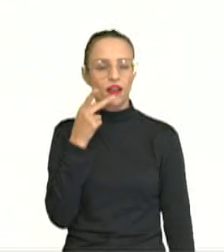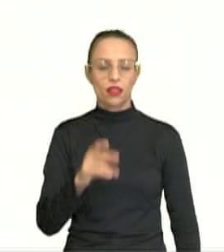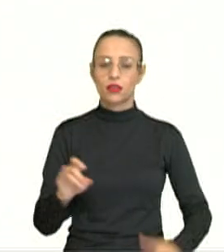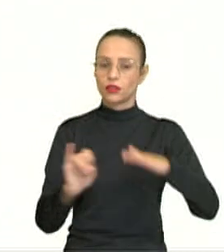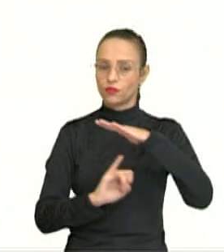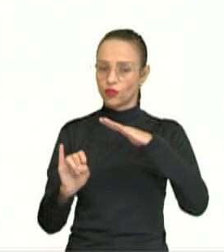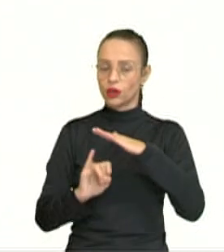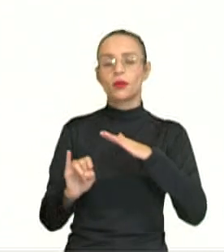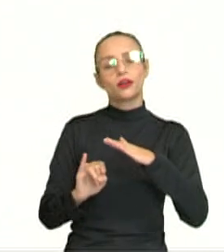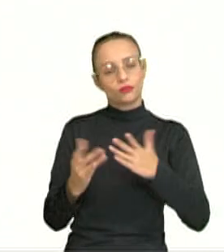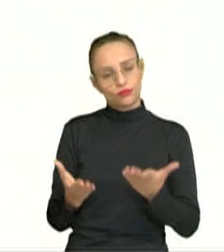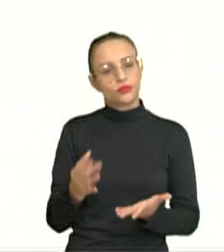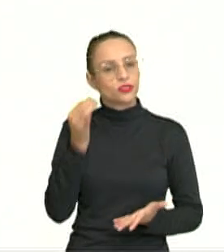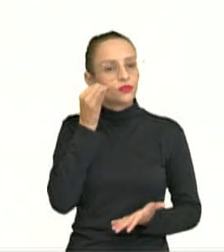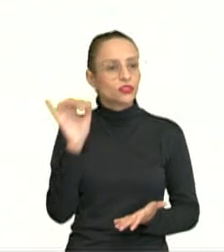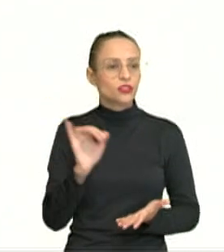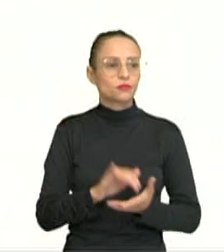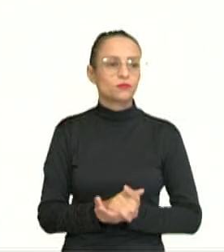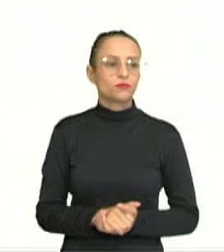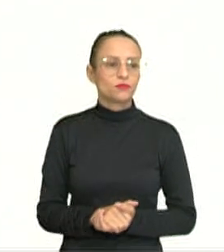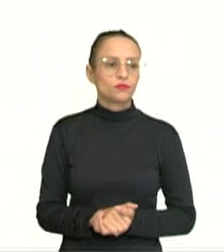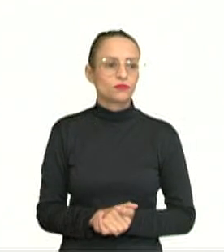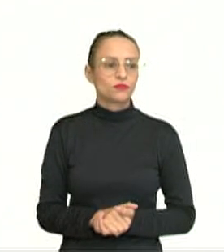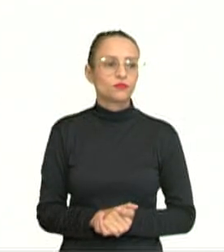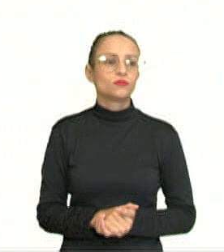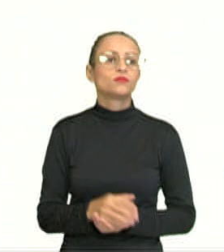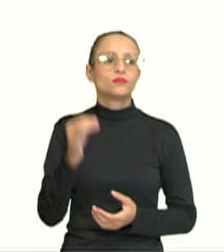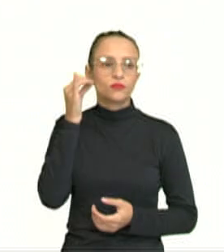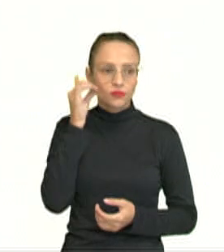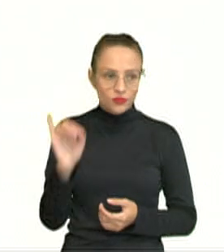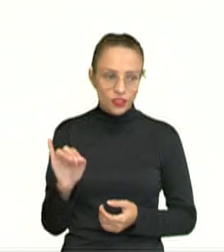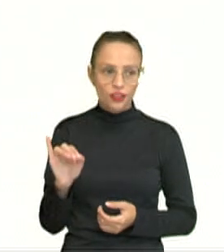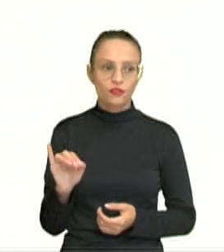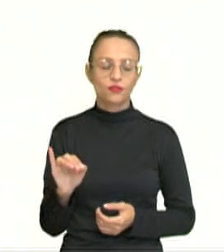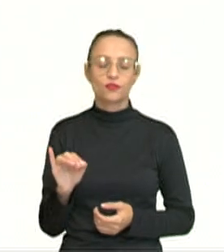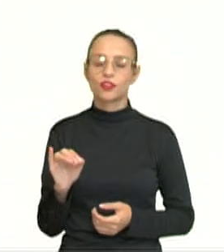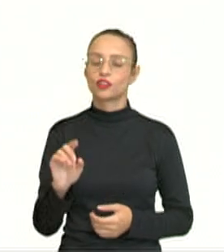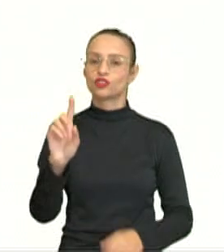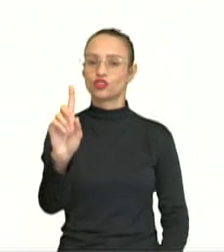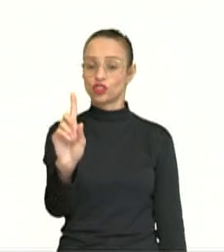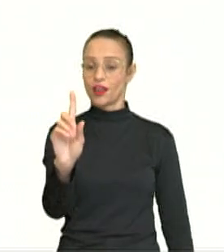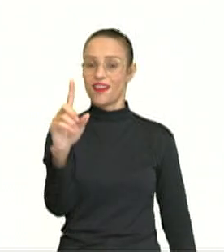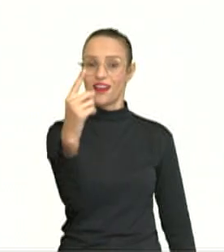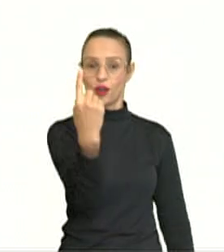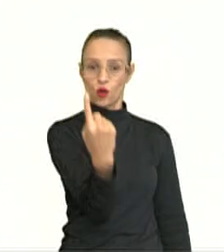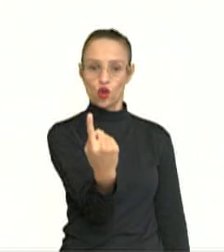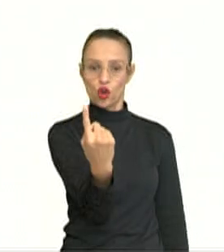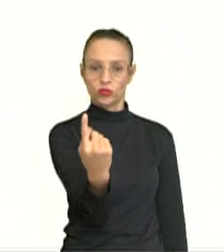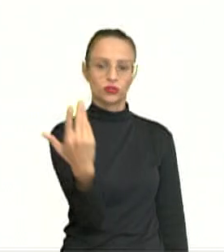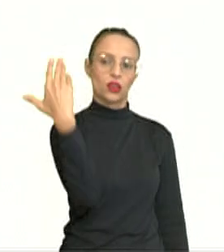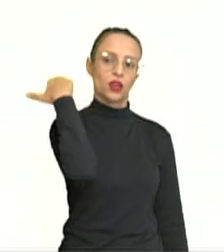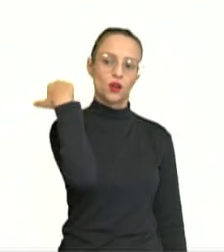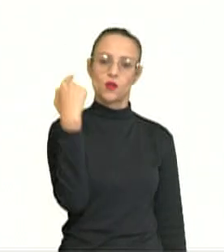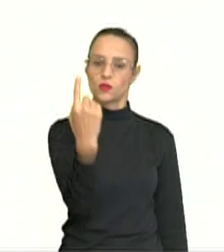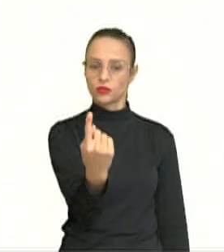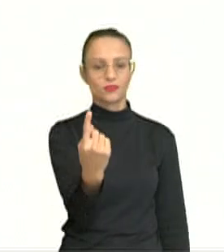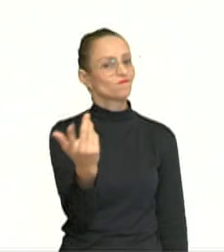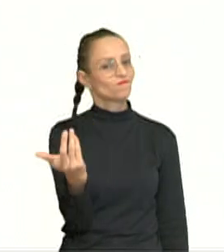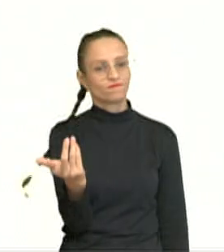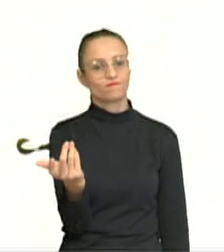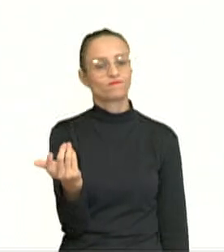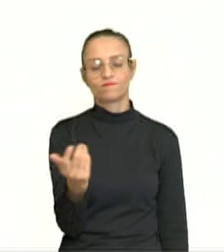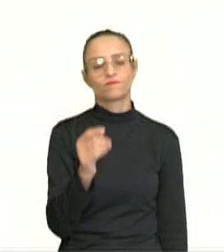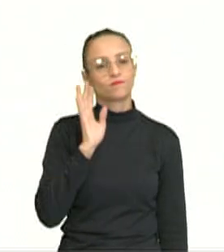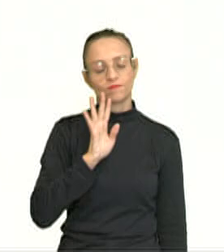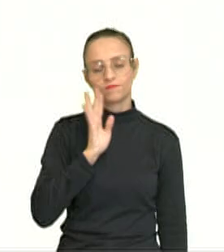você deve evitar isso. Evite ficar de costas para a plateia, é muito desagradável ficar